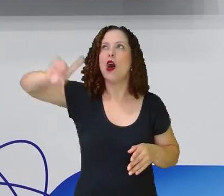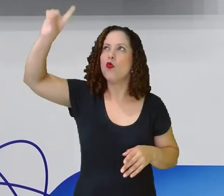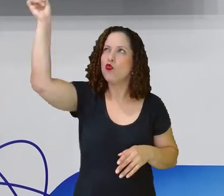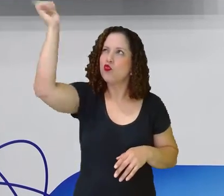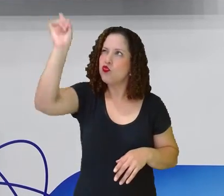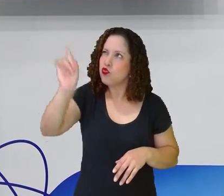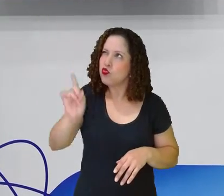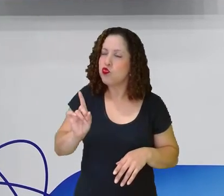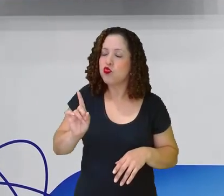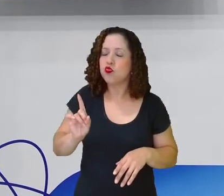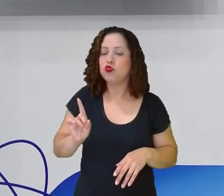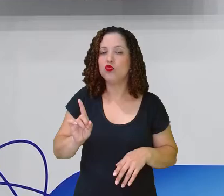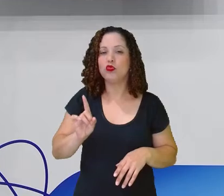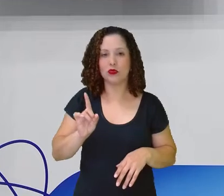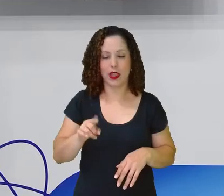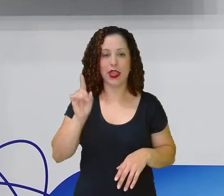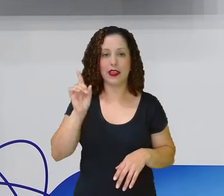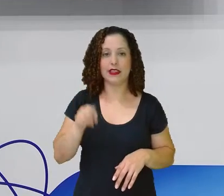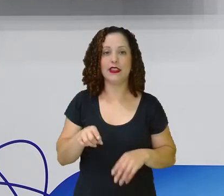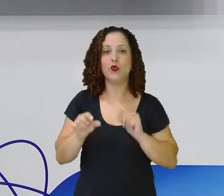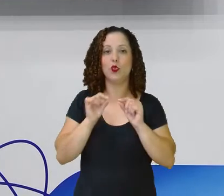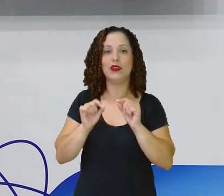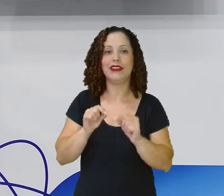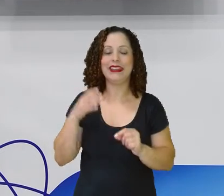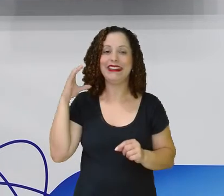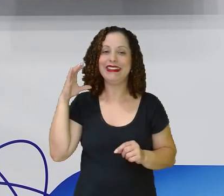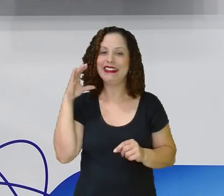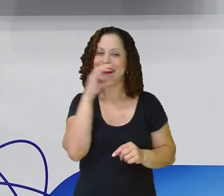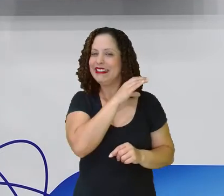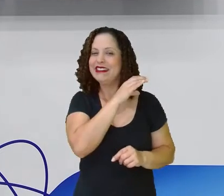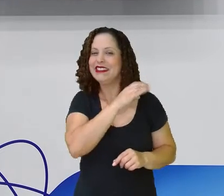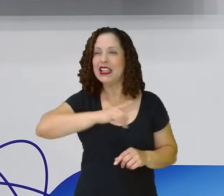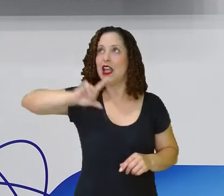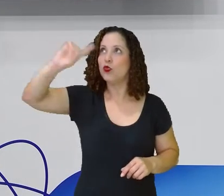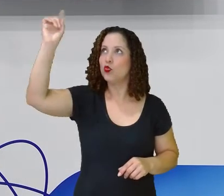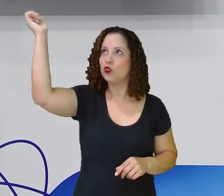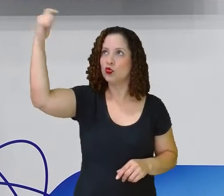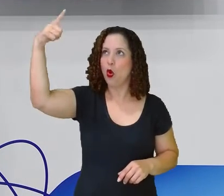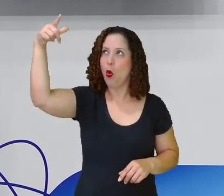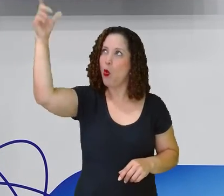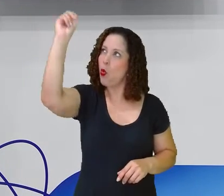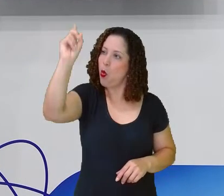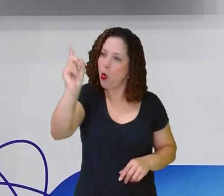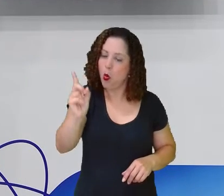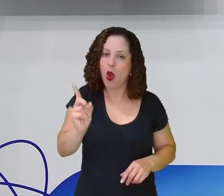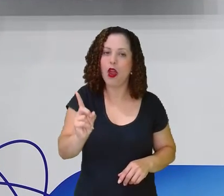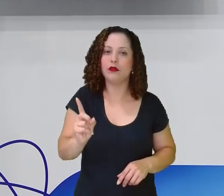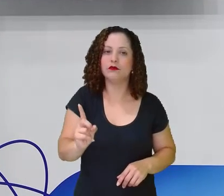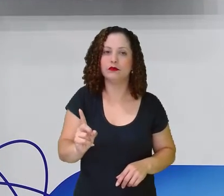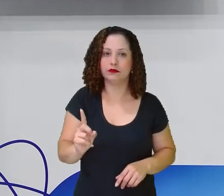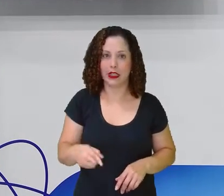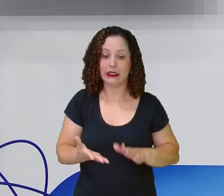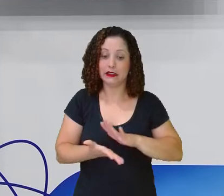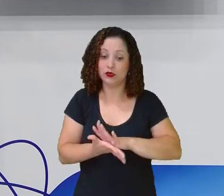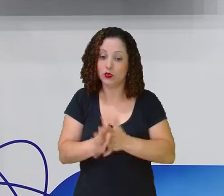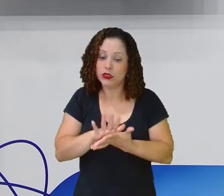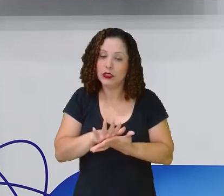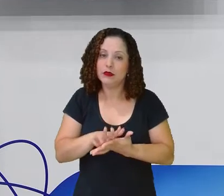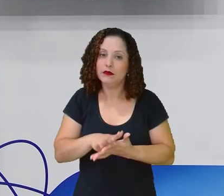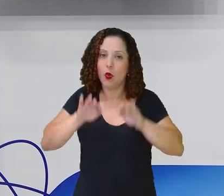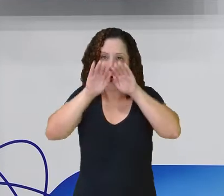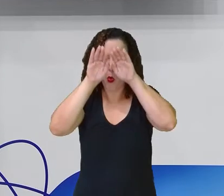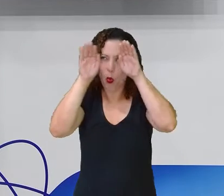raios solares, que podem prejudicar, por exemplo, a nossa existência. E outros, né,